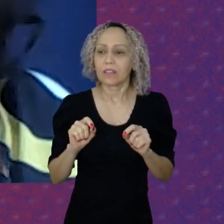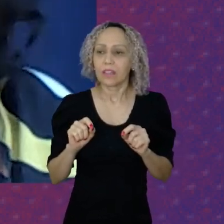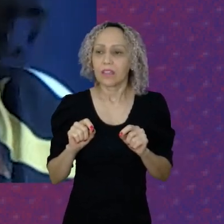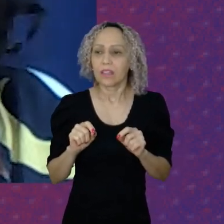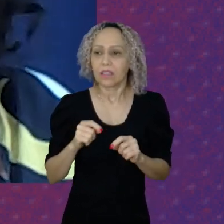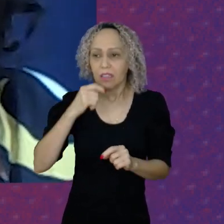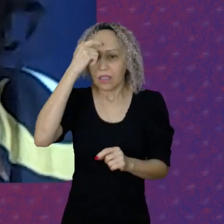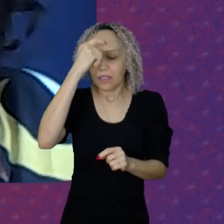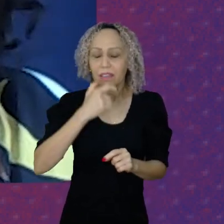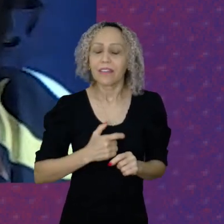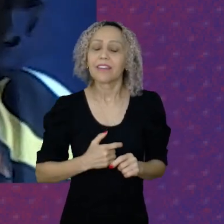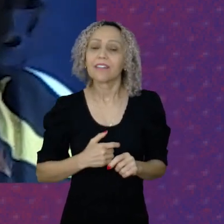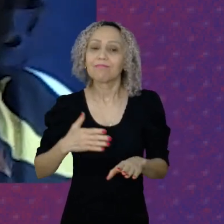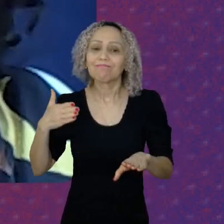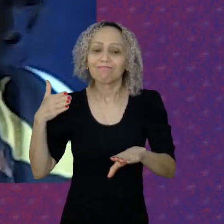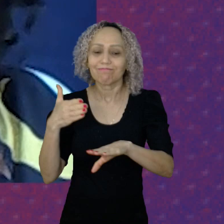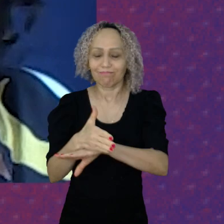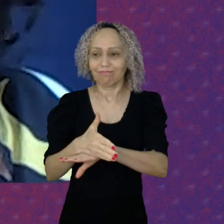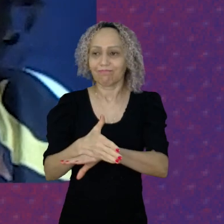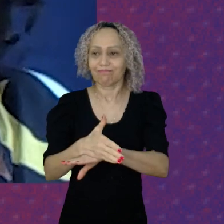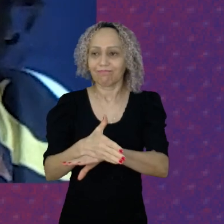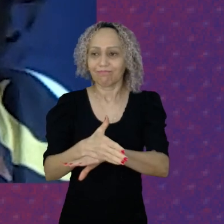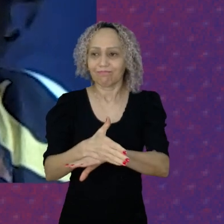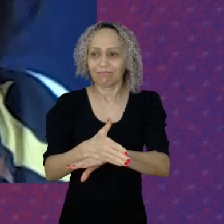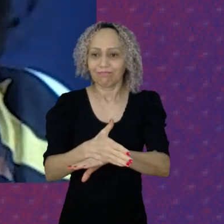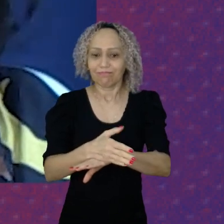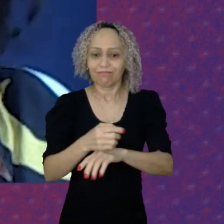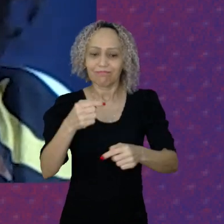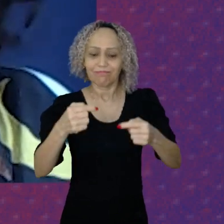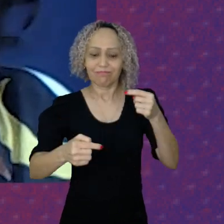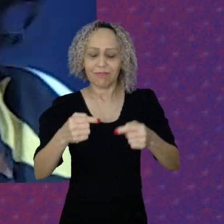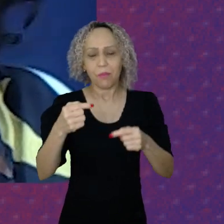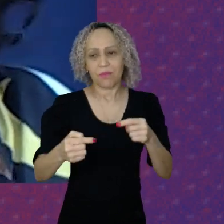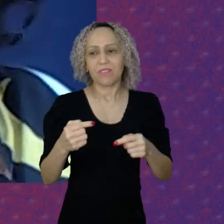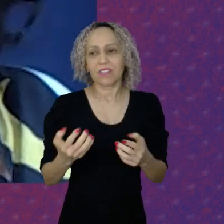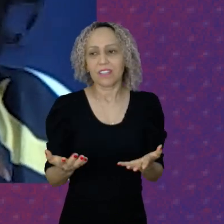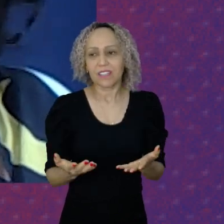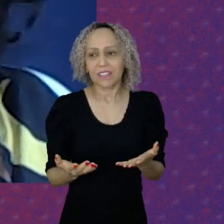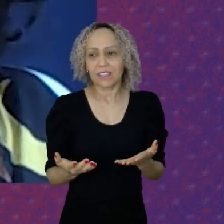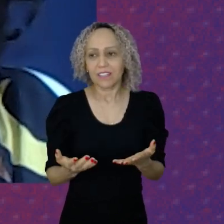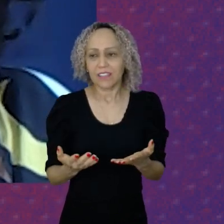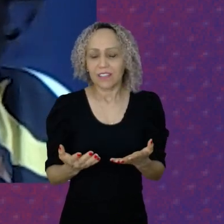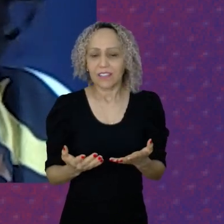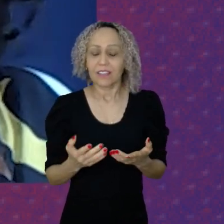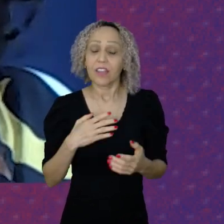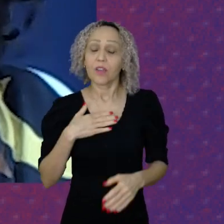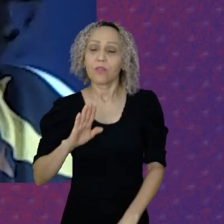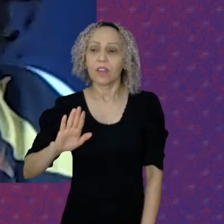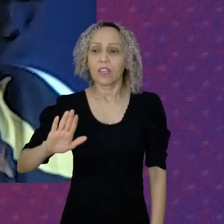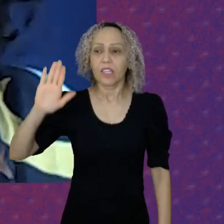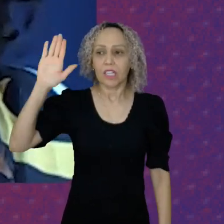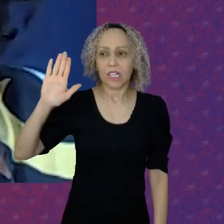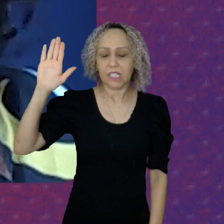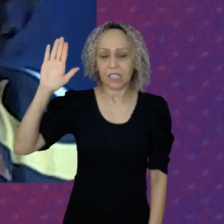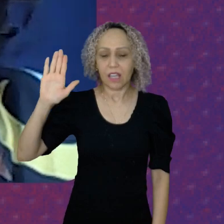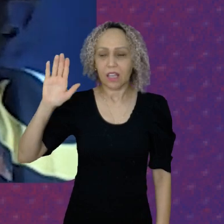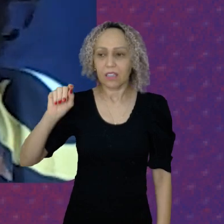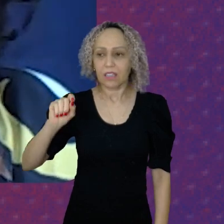eu acabei entrando na carreira política, né? Saí candidata